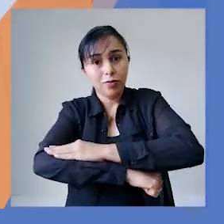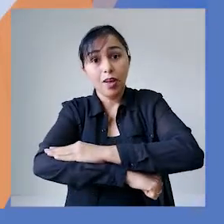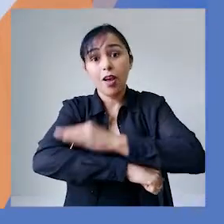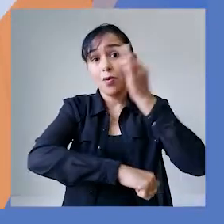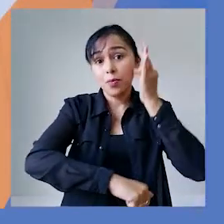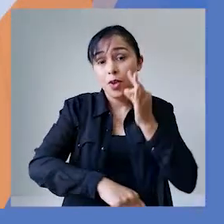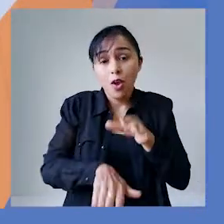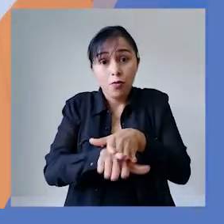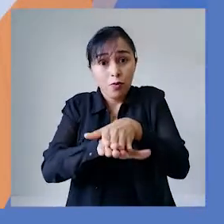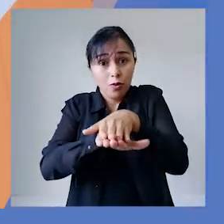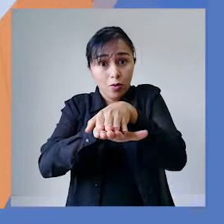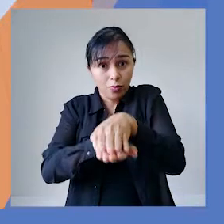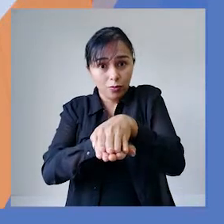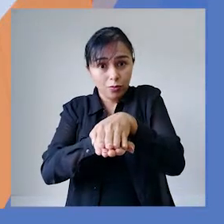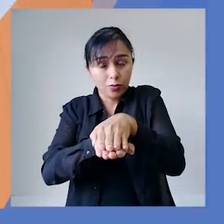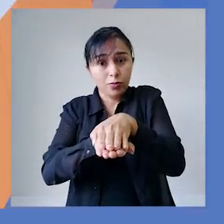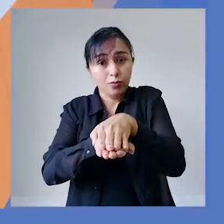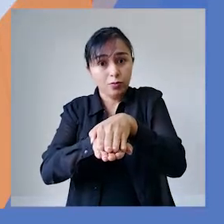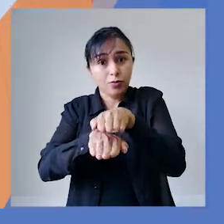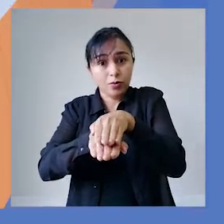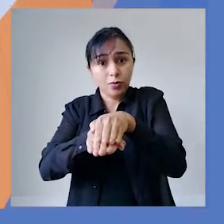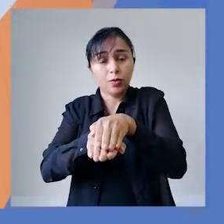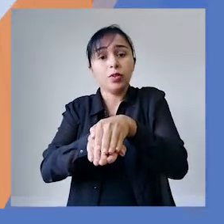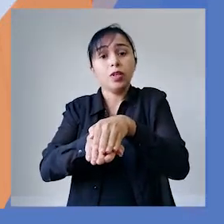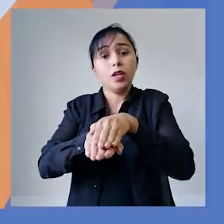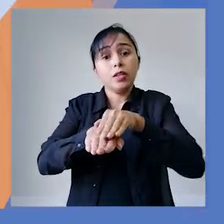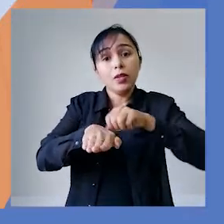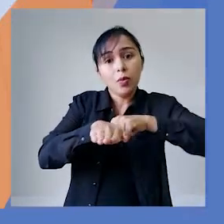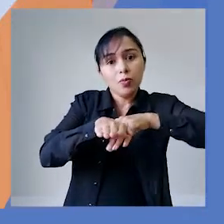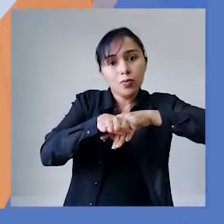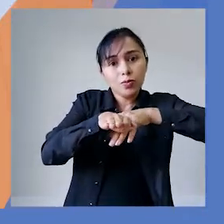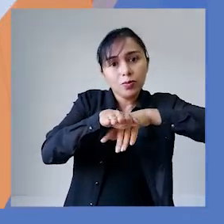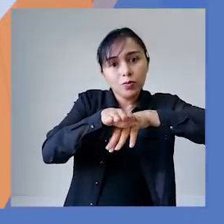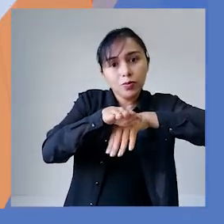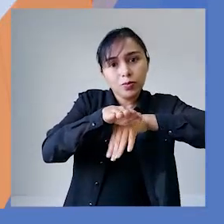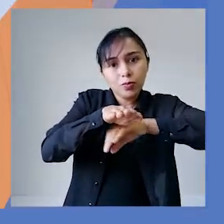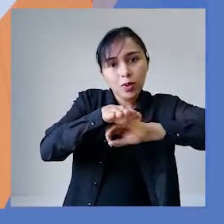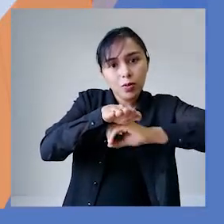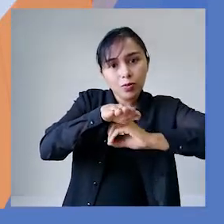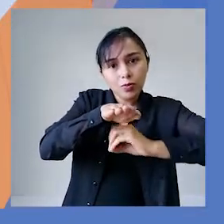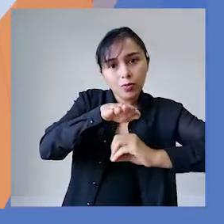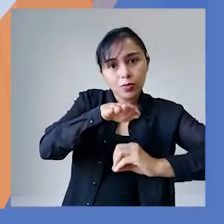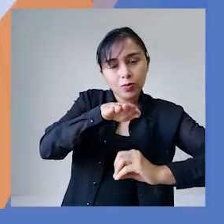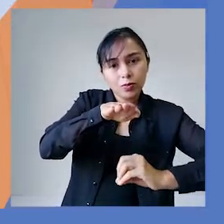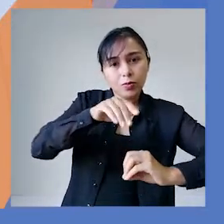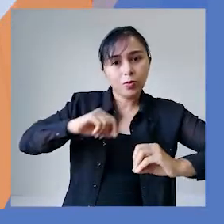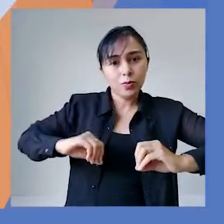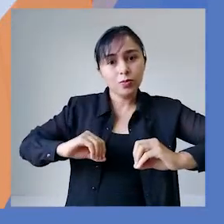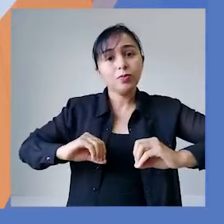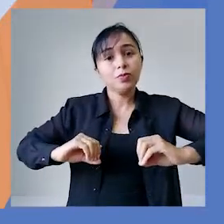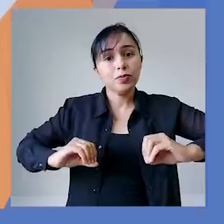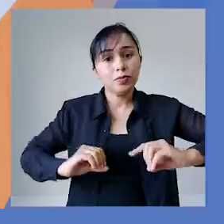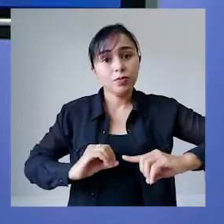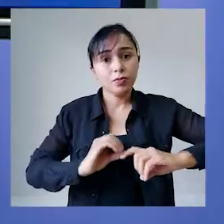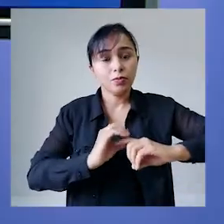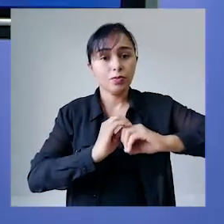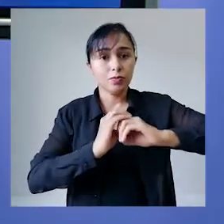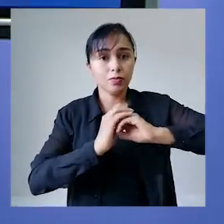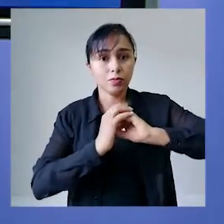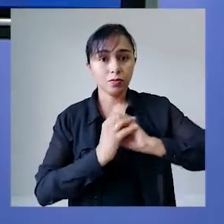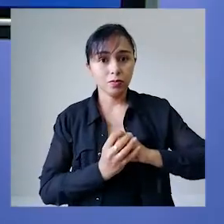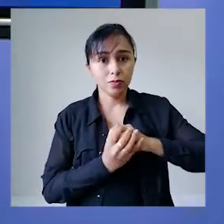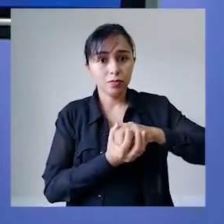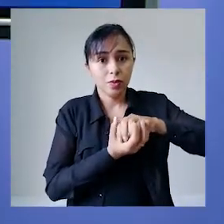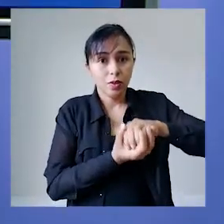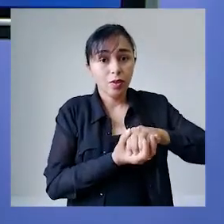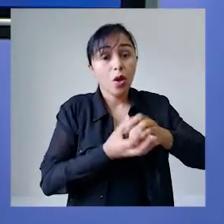espermatozoide como os óvulos, são liberados na água. Esse ovo ele tem uma cápsula gelatinosa que protege de